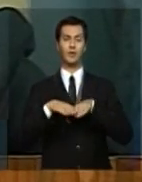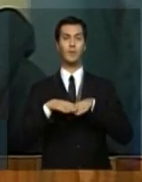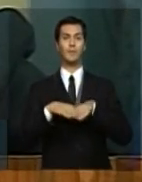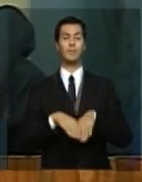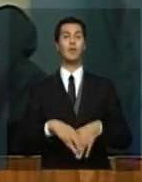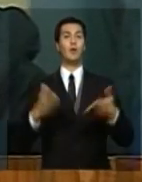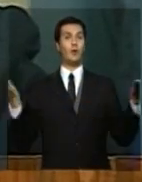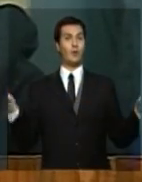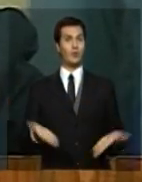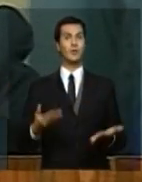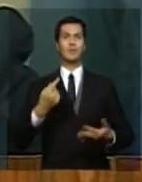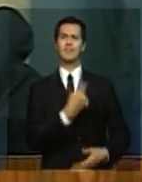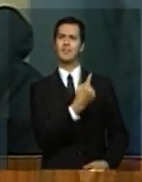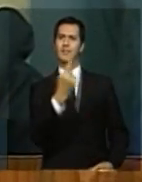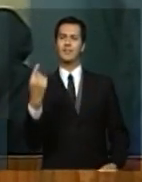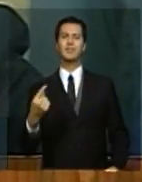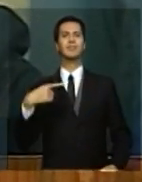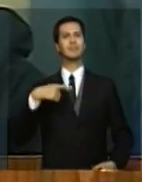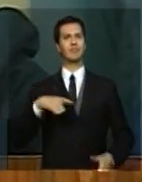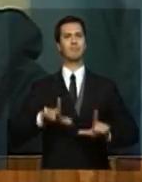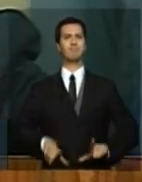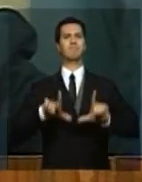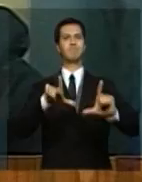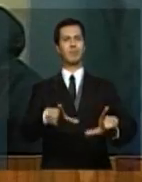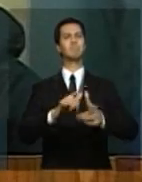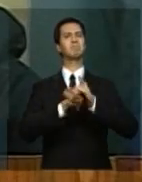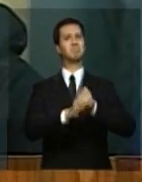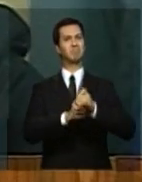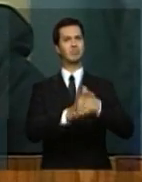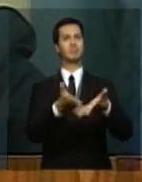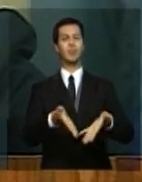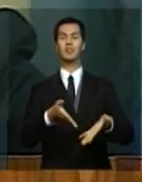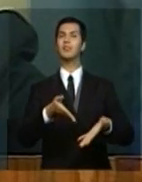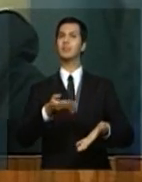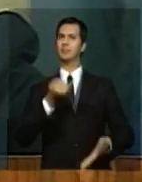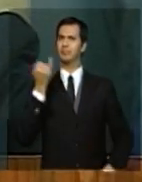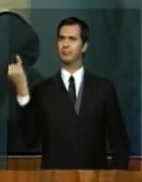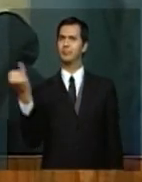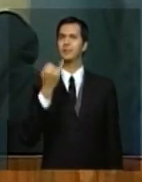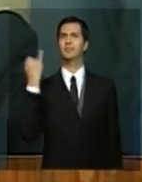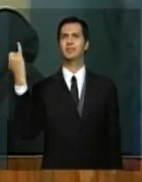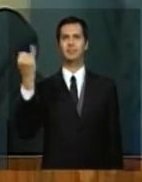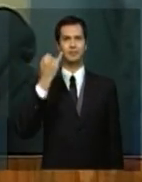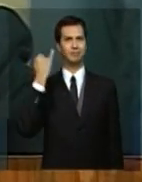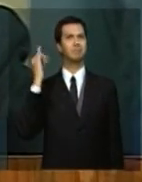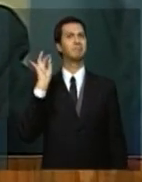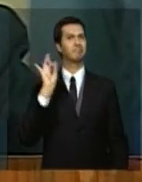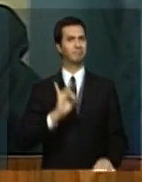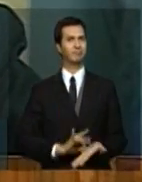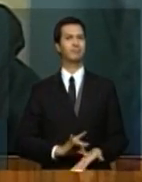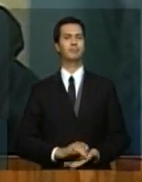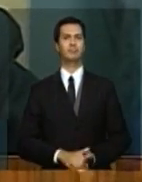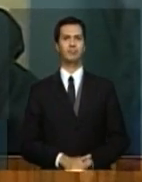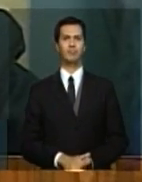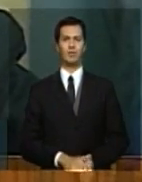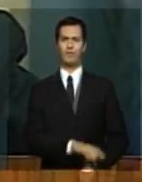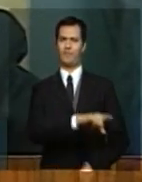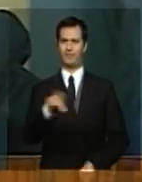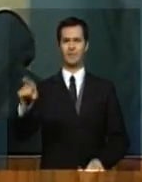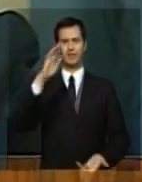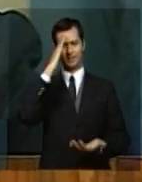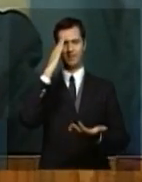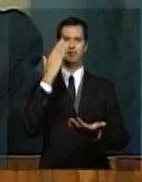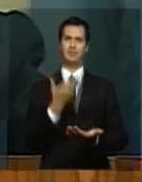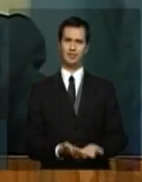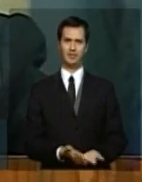premiados e premiadas isto tem um significado muito grande e vocês podem ter